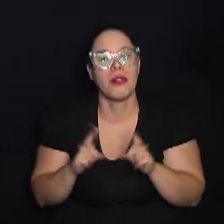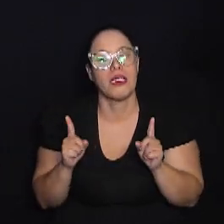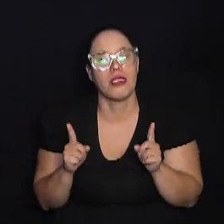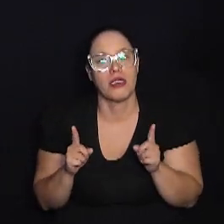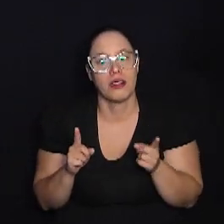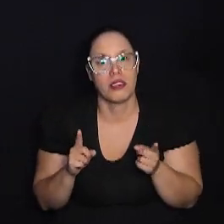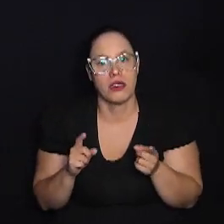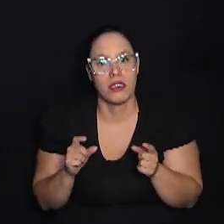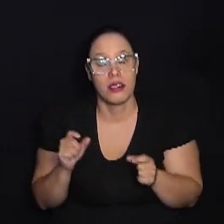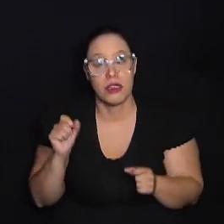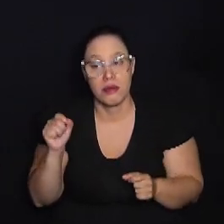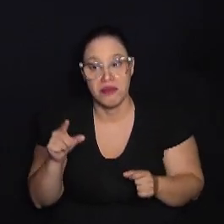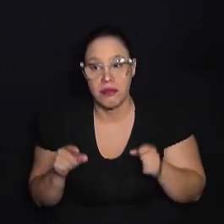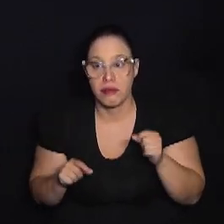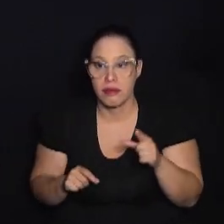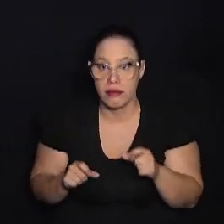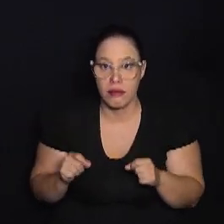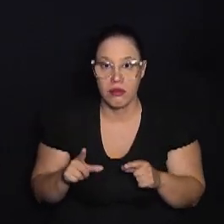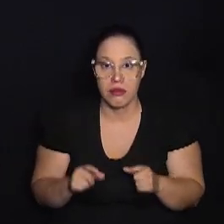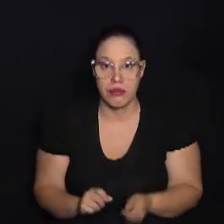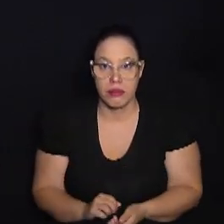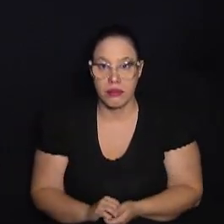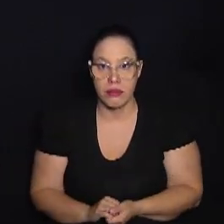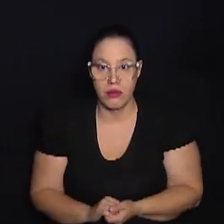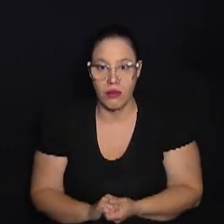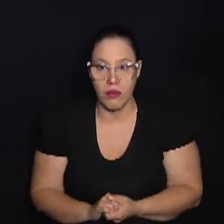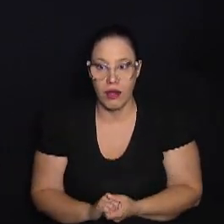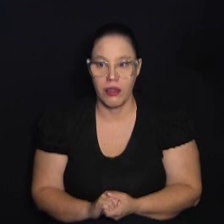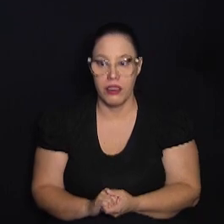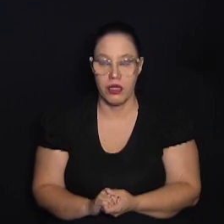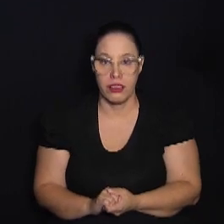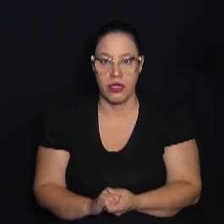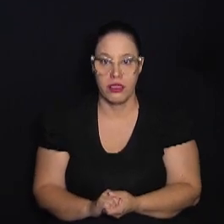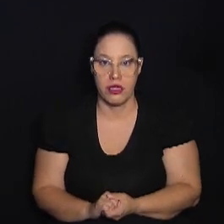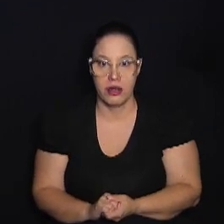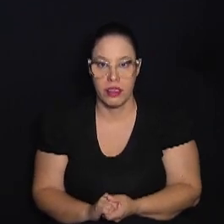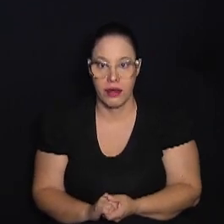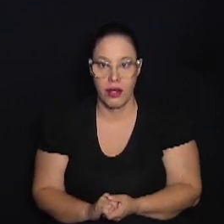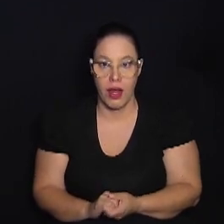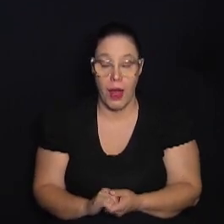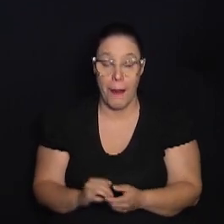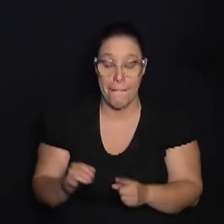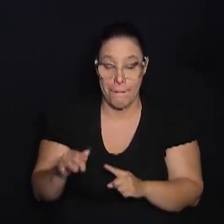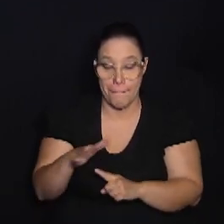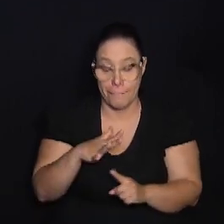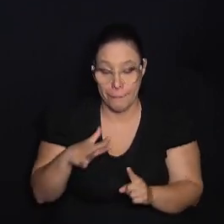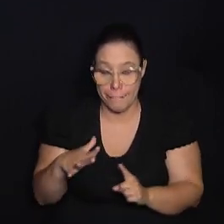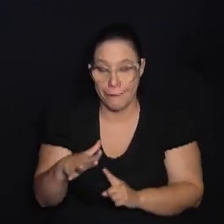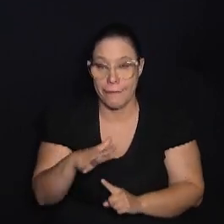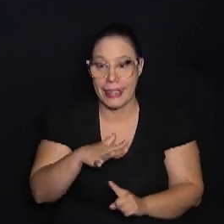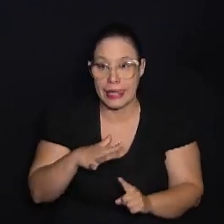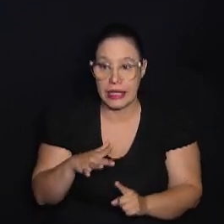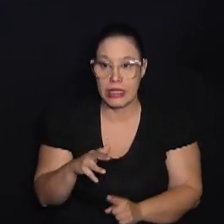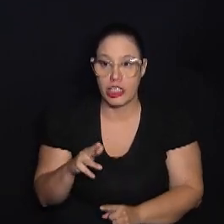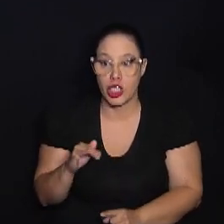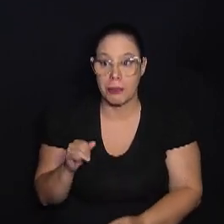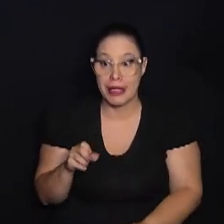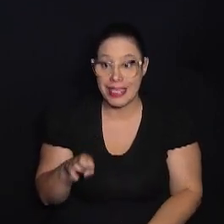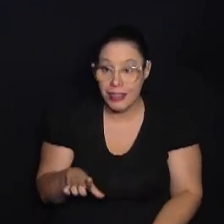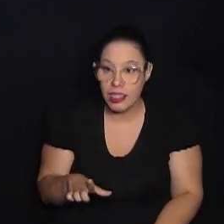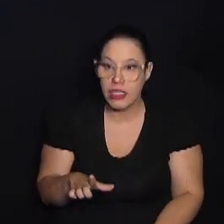muito específica, em alguns casos pode ter, mas muitas vezes a parte ambiental e esse,